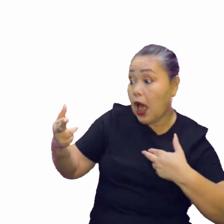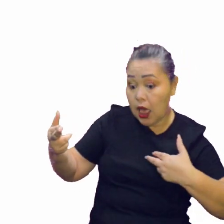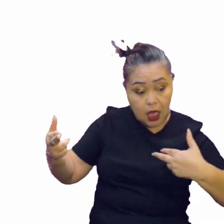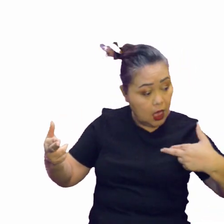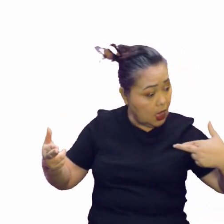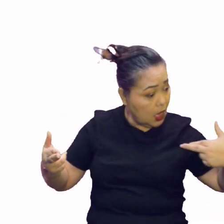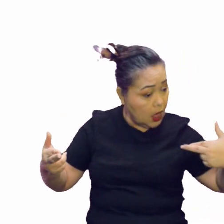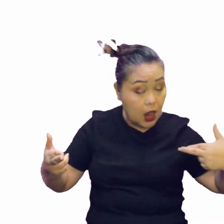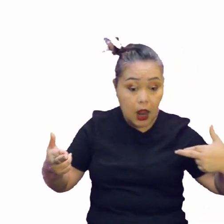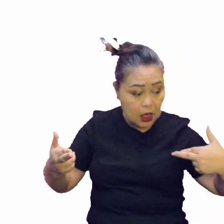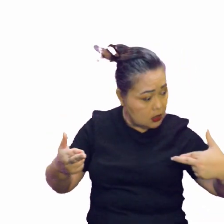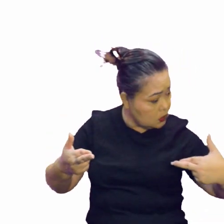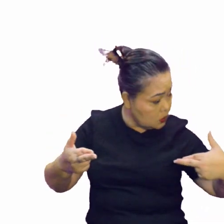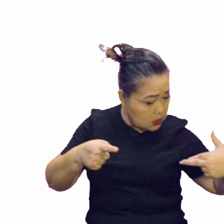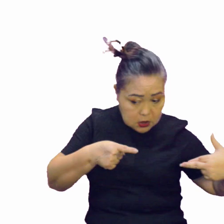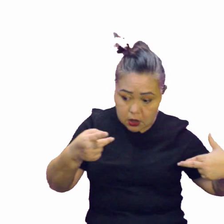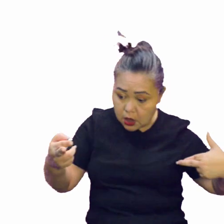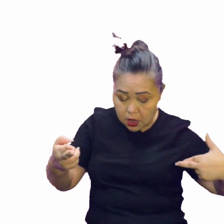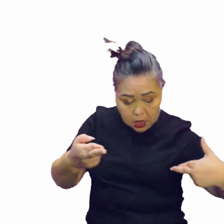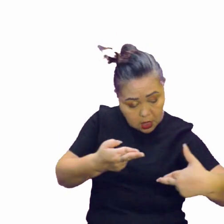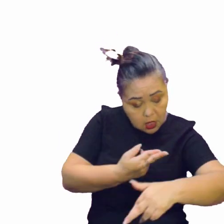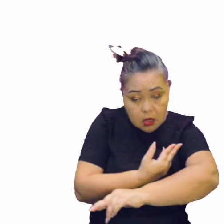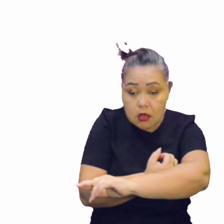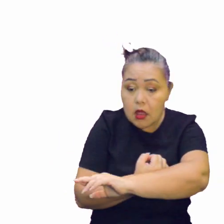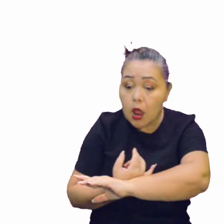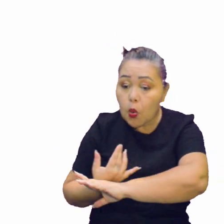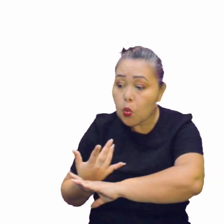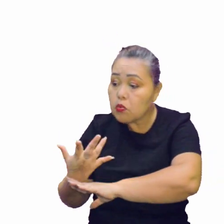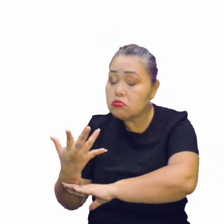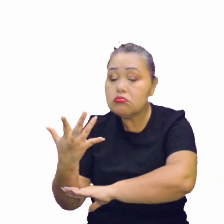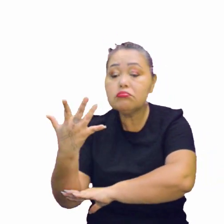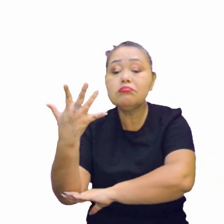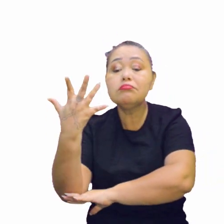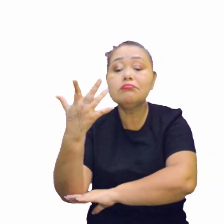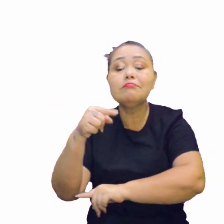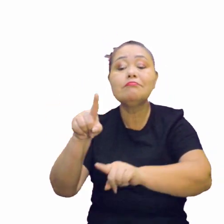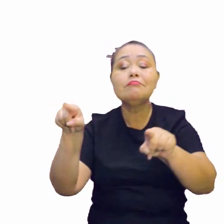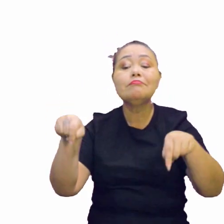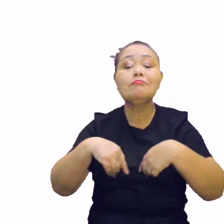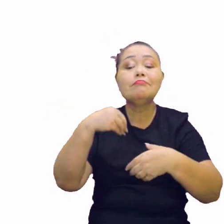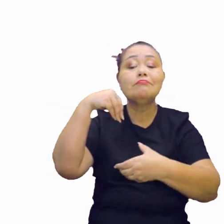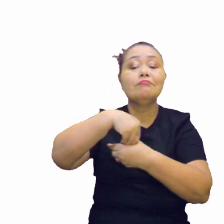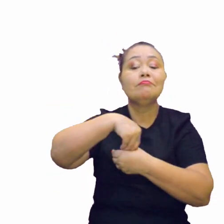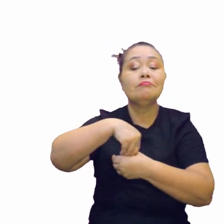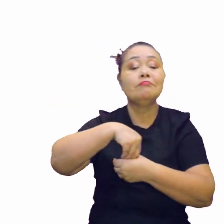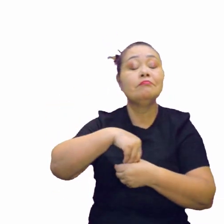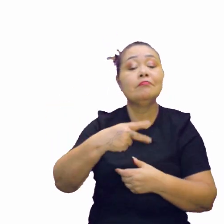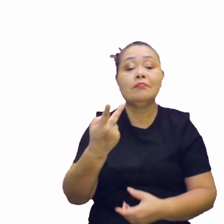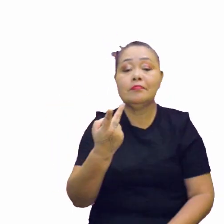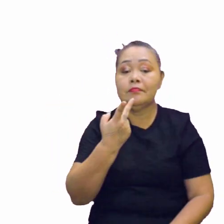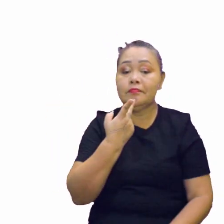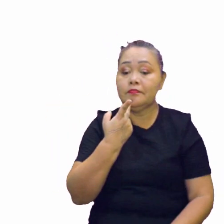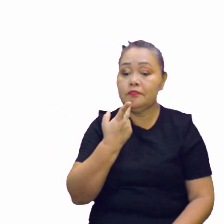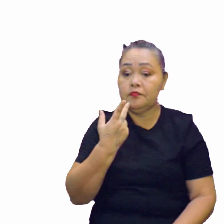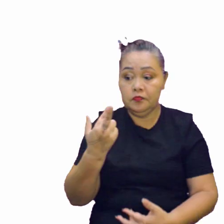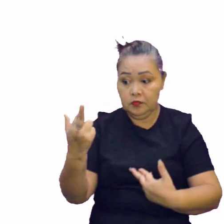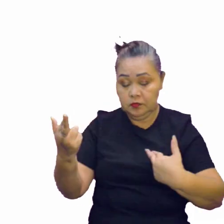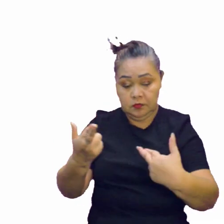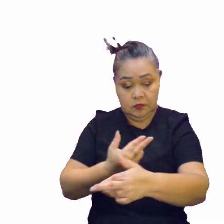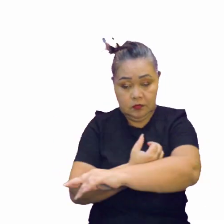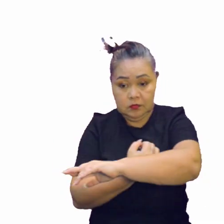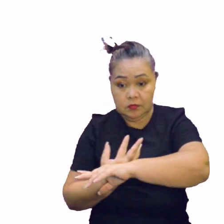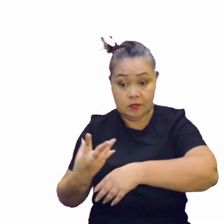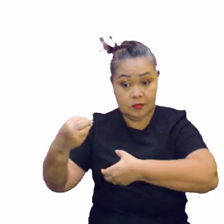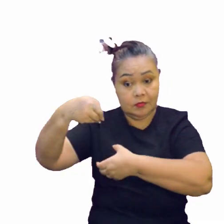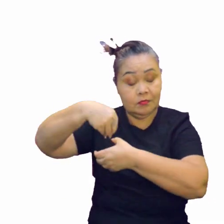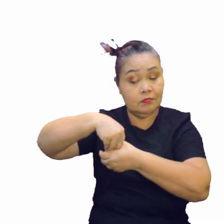ecológicas intrínsecas àquela propriedade. Ei, e quando eu falo das relações ecológicas intrínsecas,